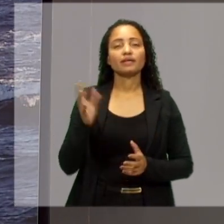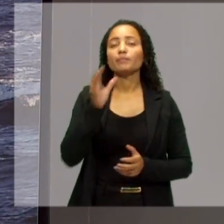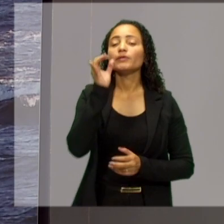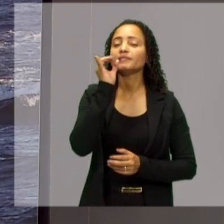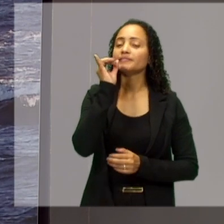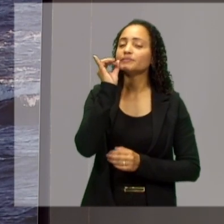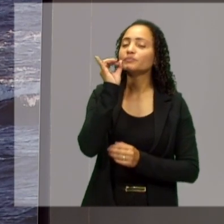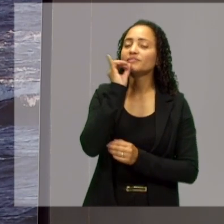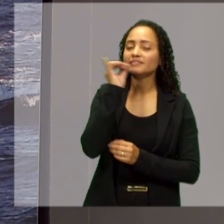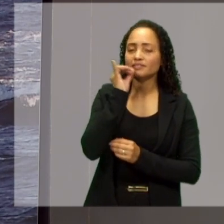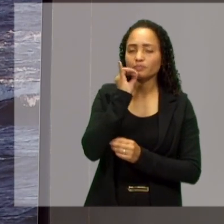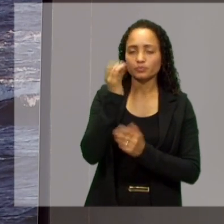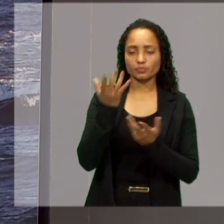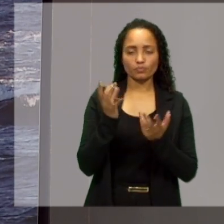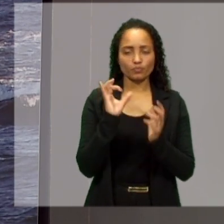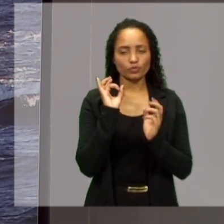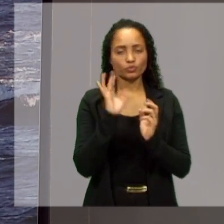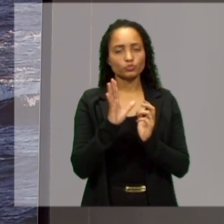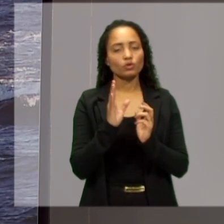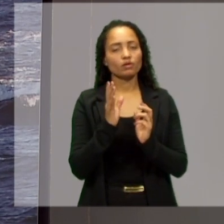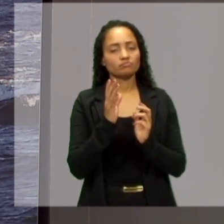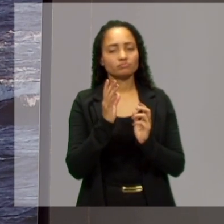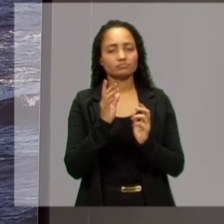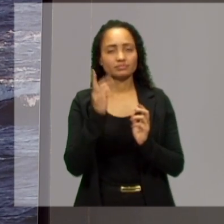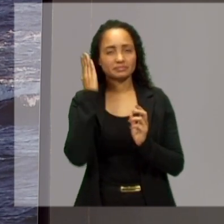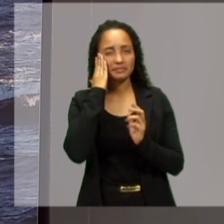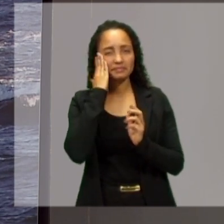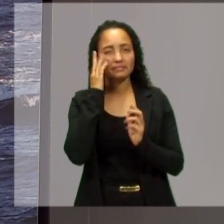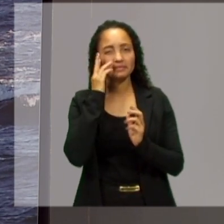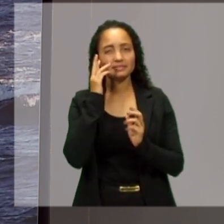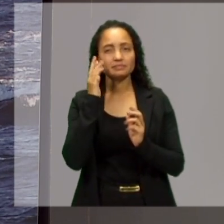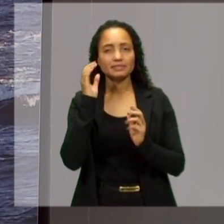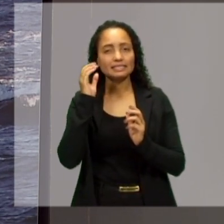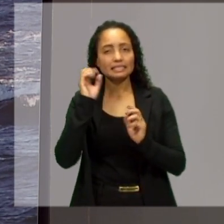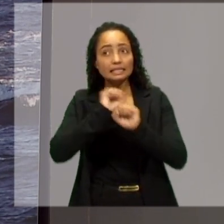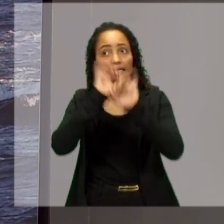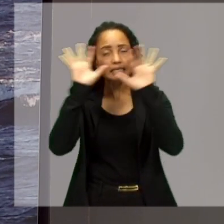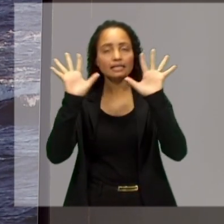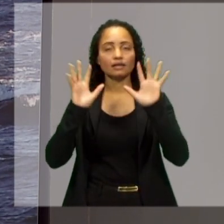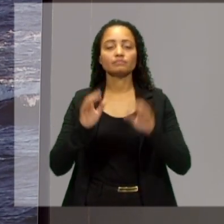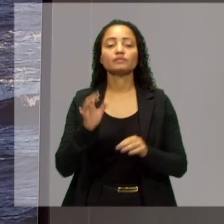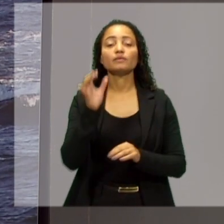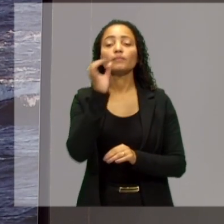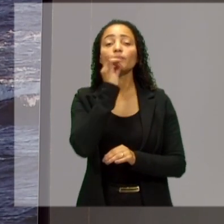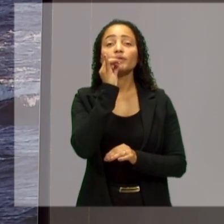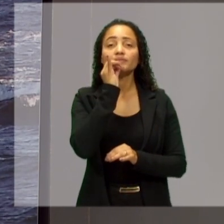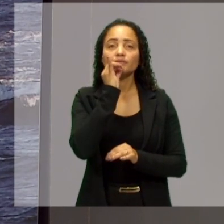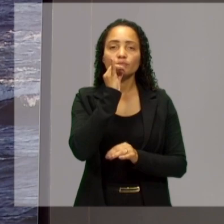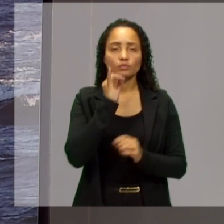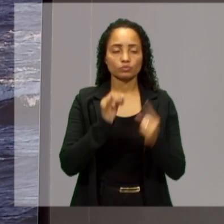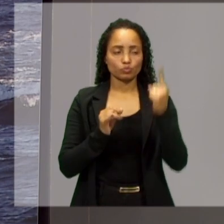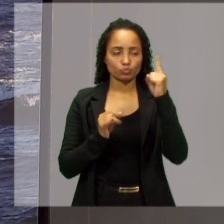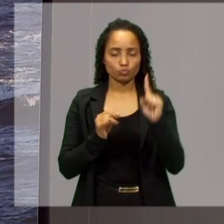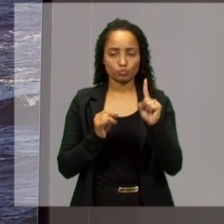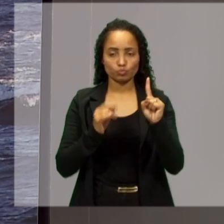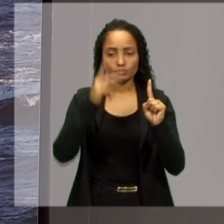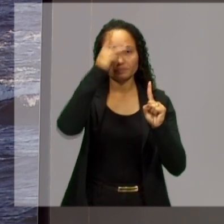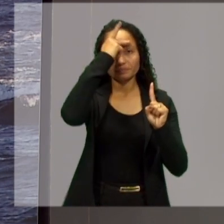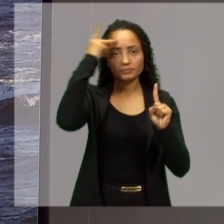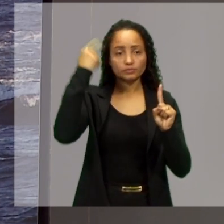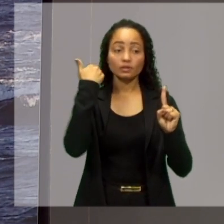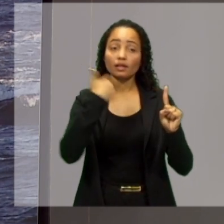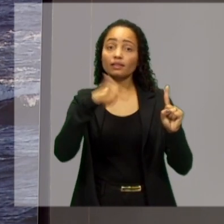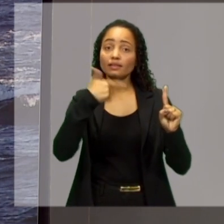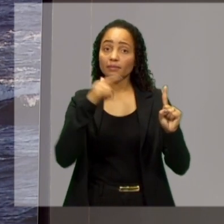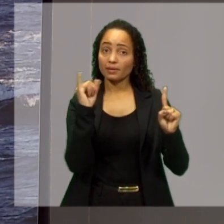para o senhor para ver se a gente consegue mais ou menos entender. Por exemplo, digamos que uma pessoa trabalha em